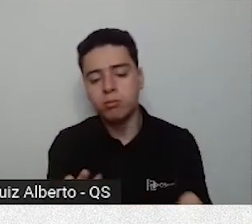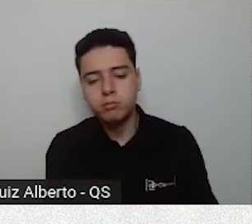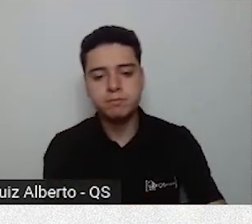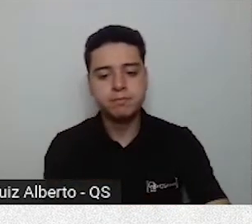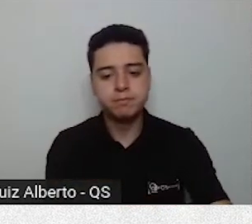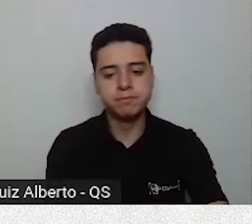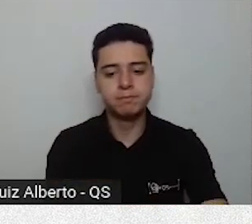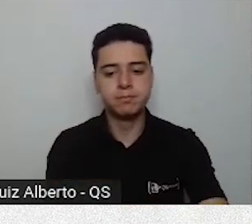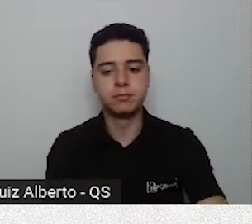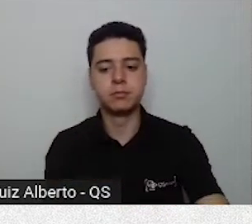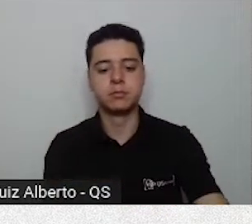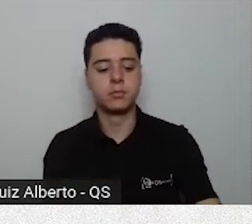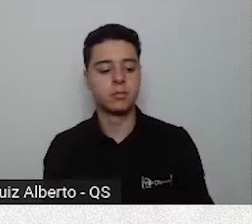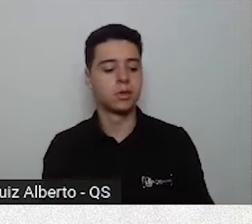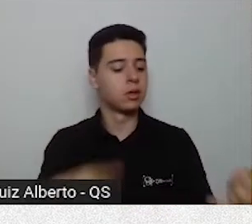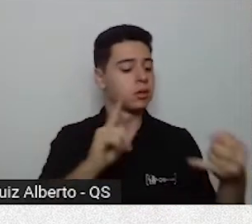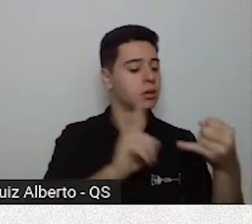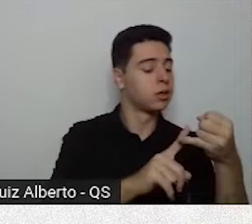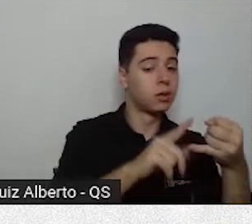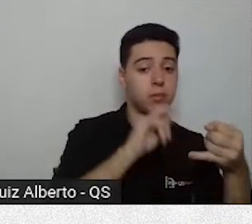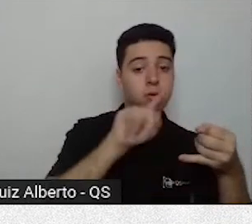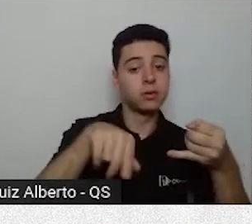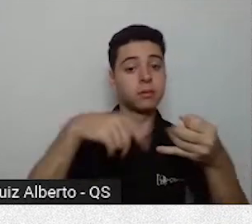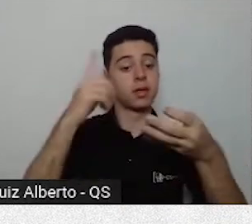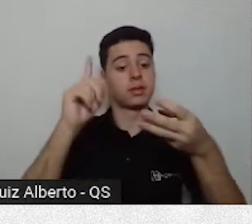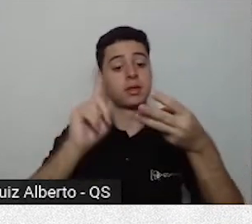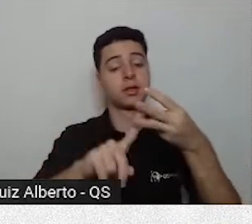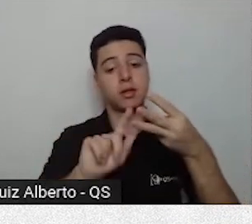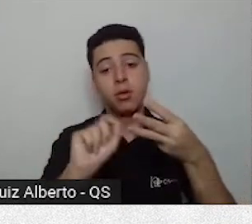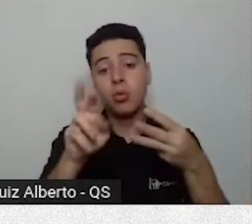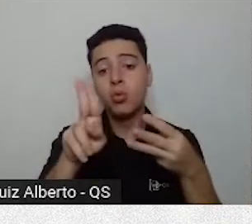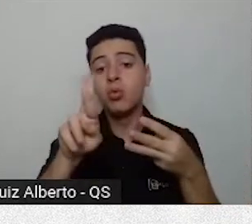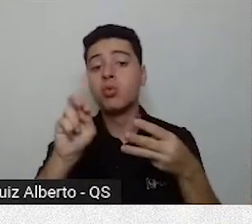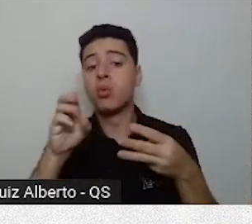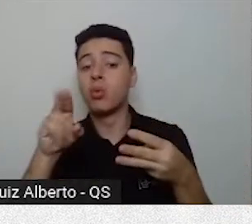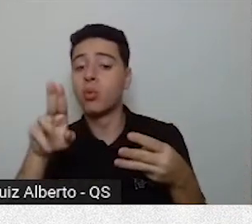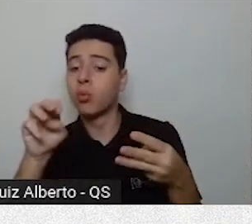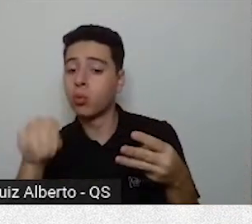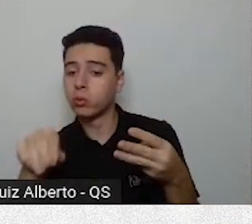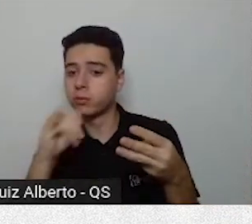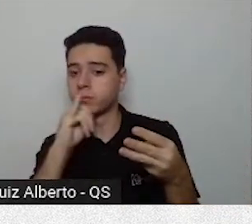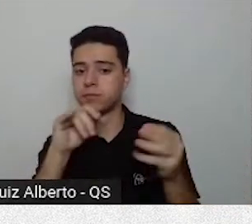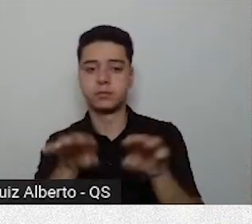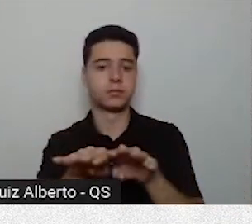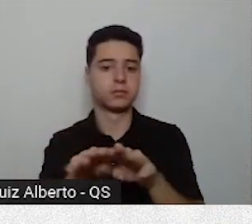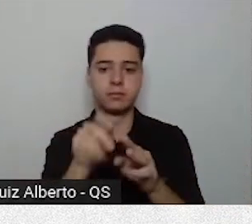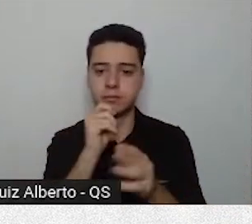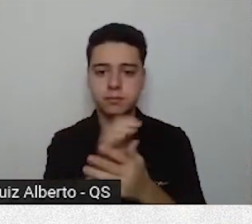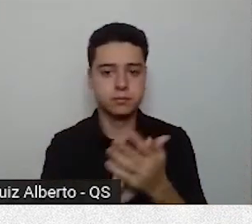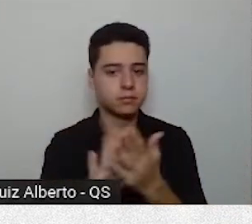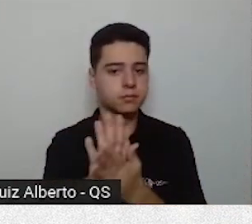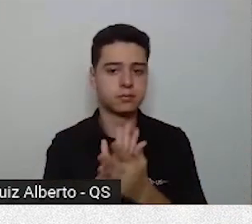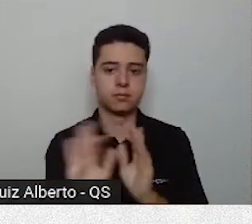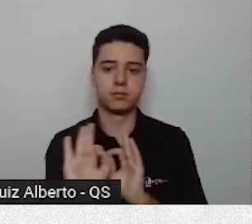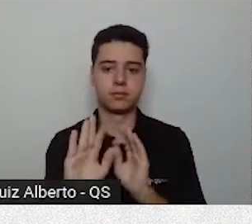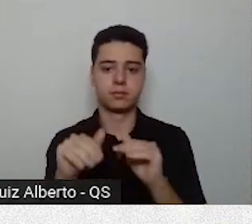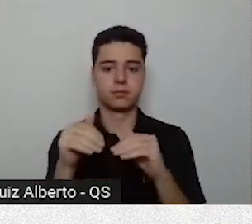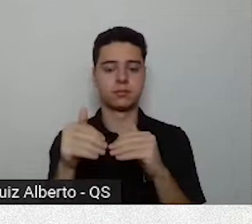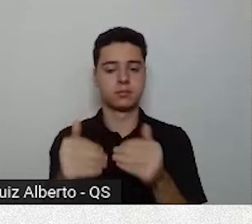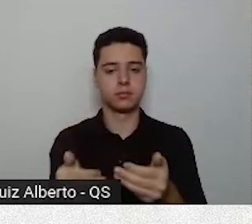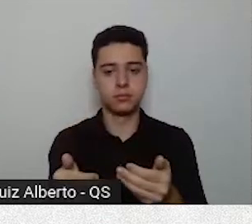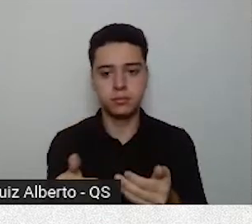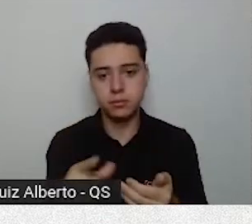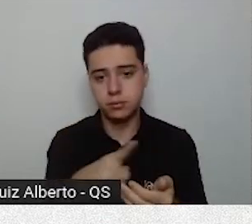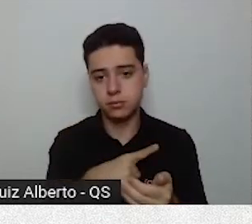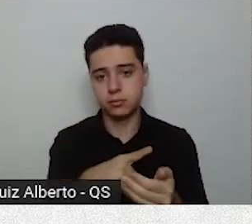A terceira cor é a do urucum. O urucum, nesse momento aí que eu apliquei, eu também não tinha coado, então ele deu uns granulozinhos